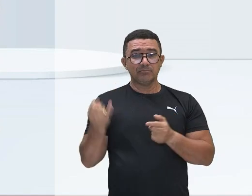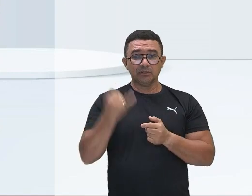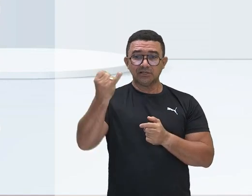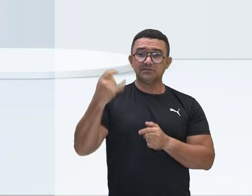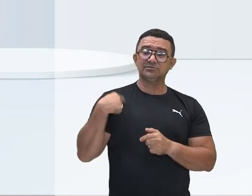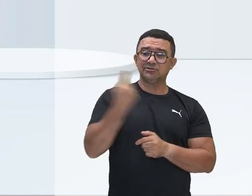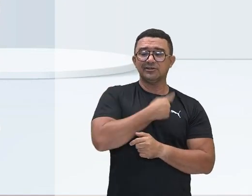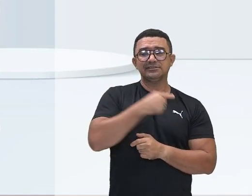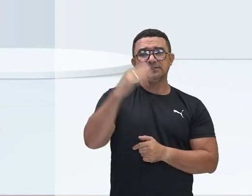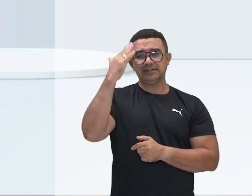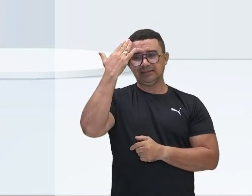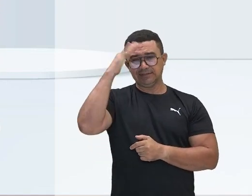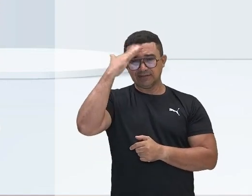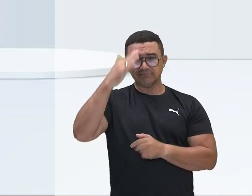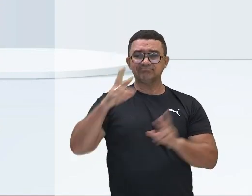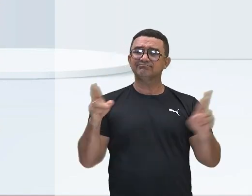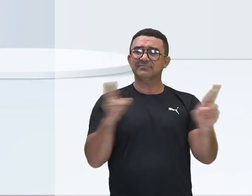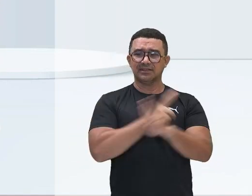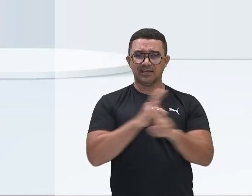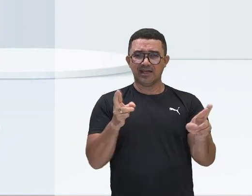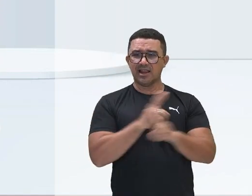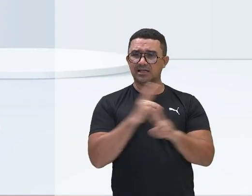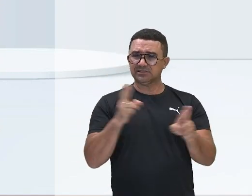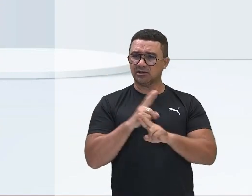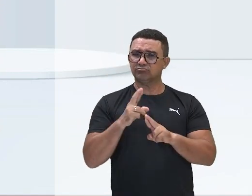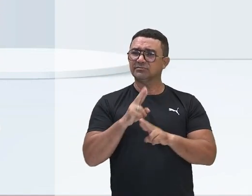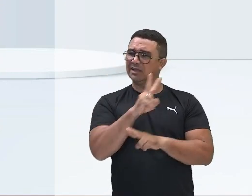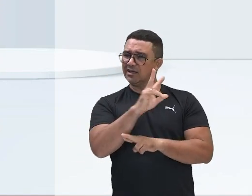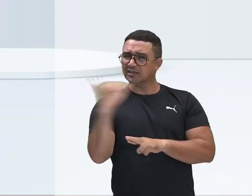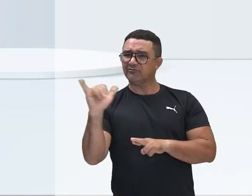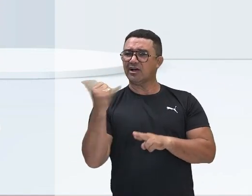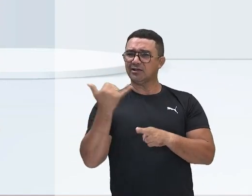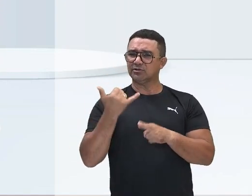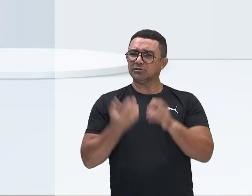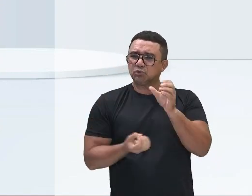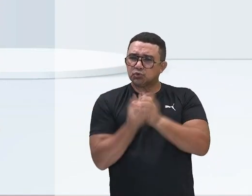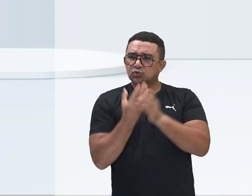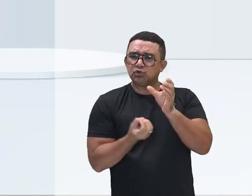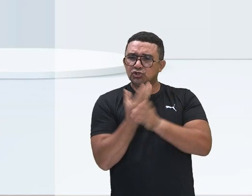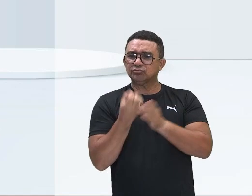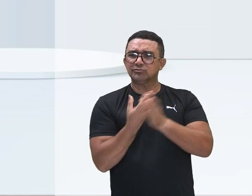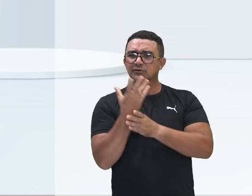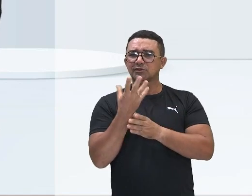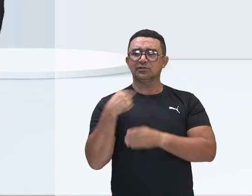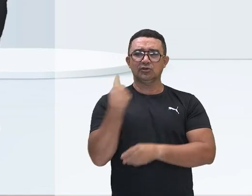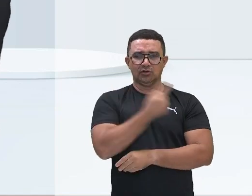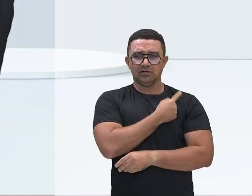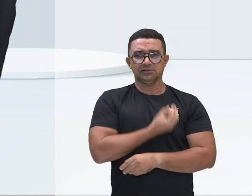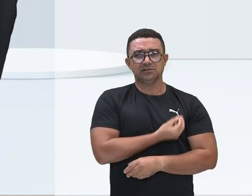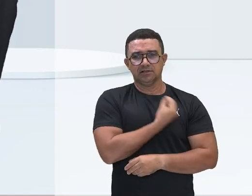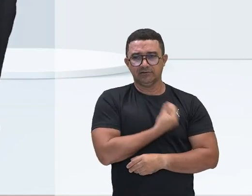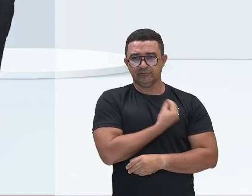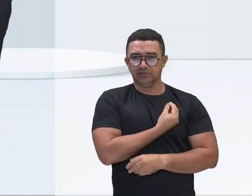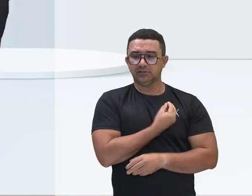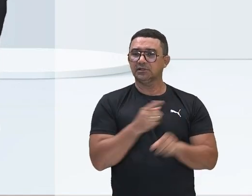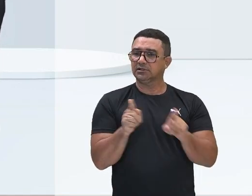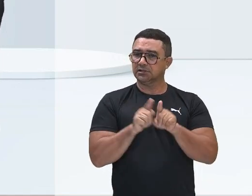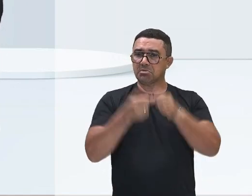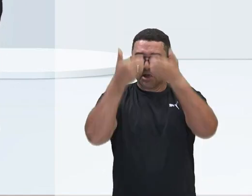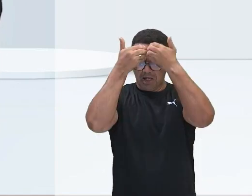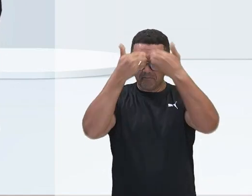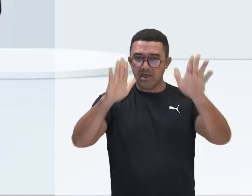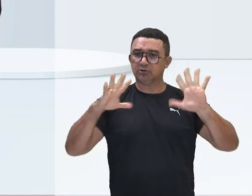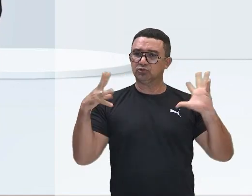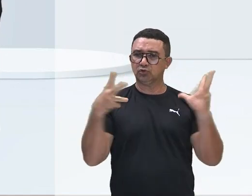aí essas relações que a gente vai construindo ao longo da nossa vida e estar aberto a todas essas